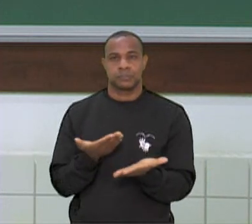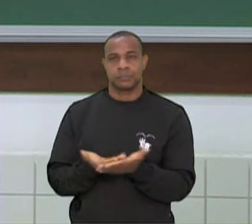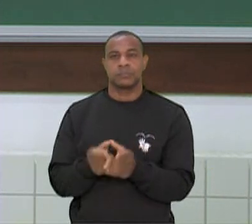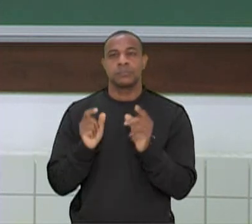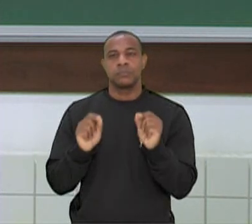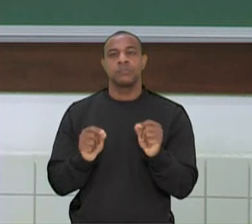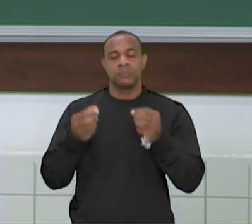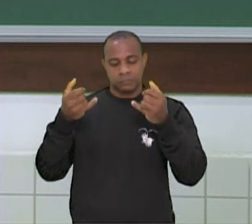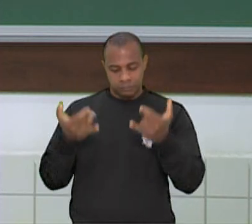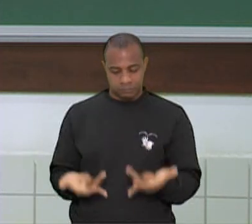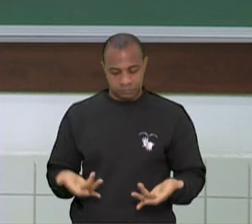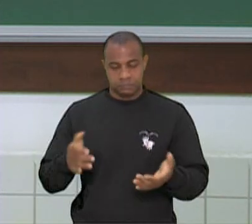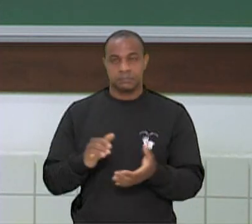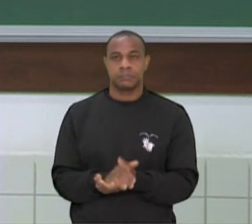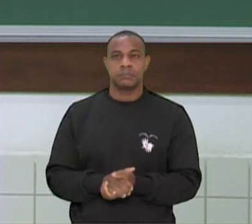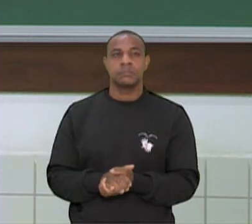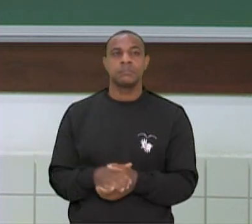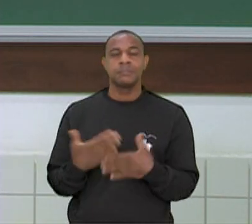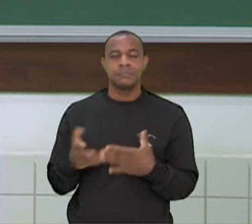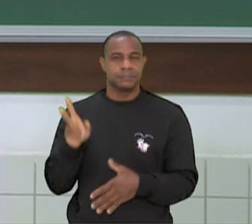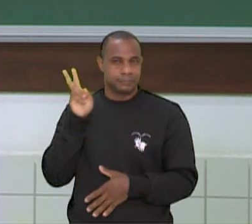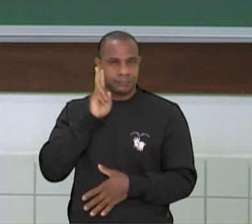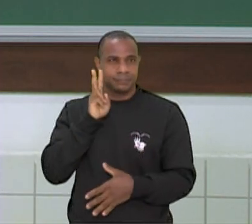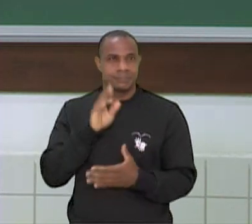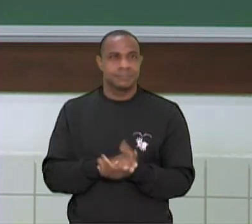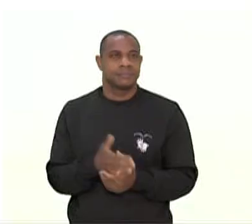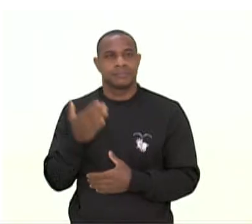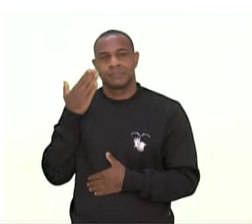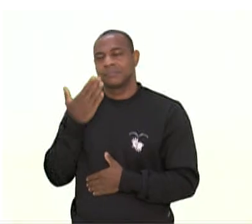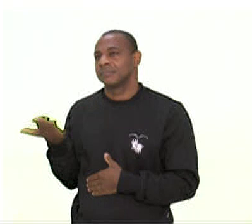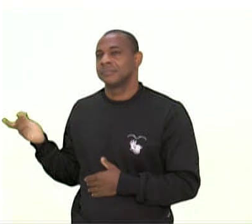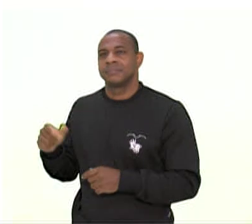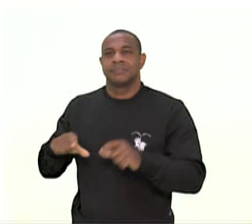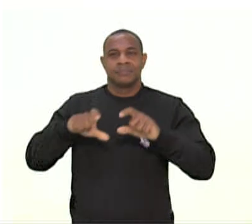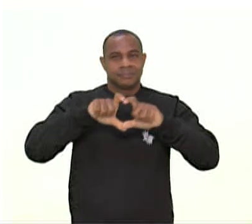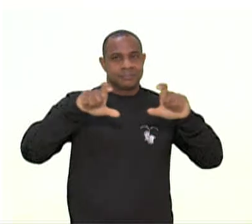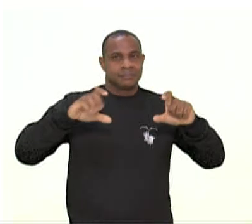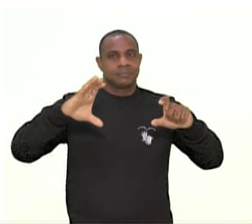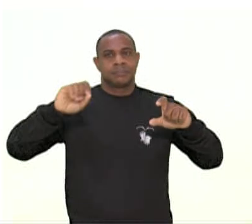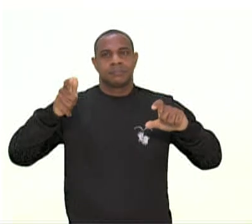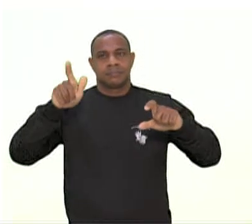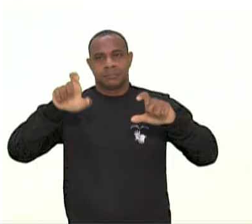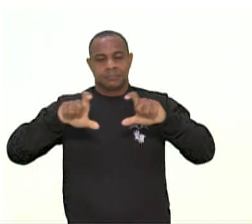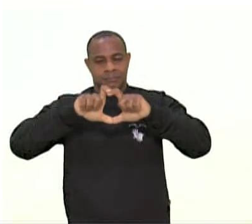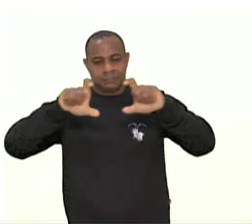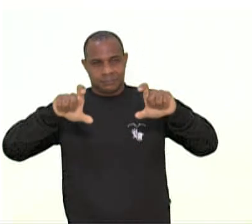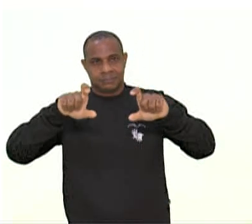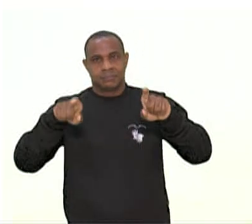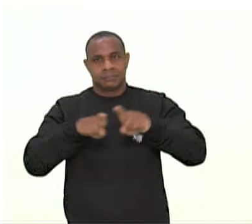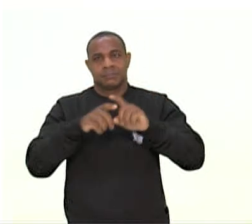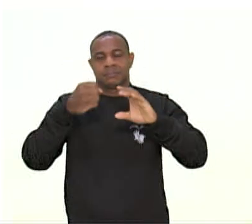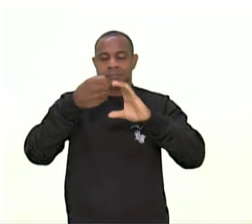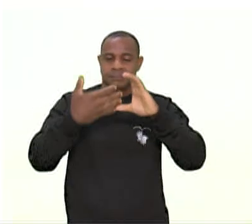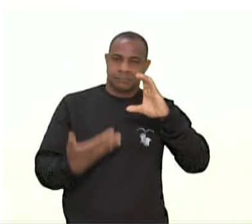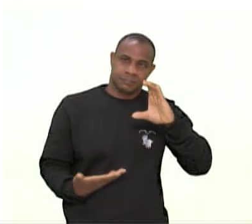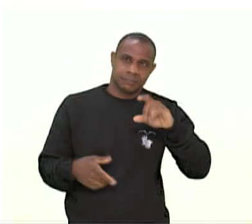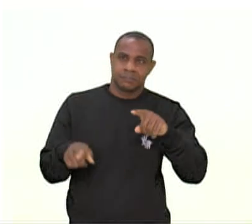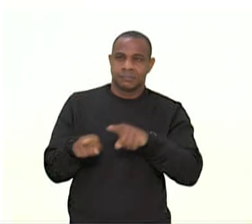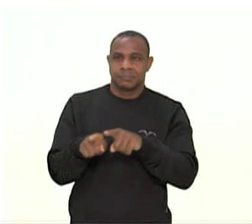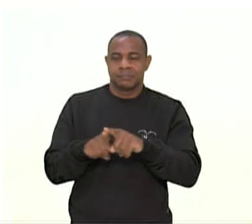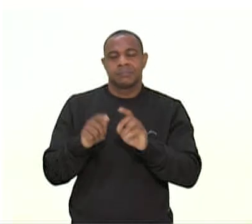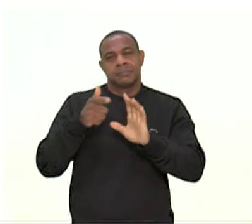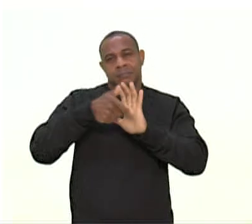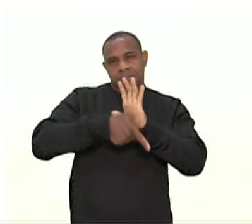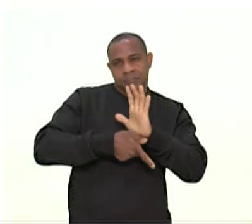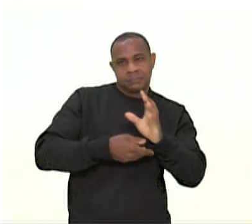de hoje? Ah, tá lembrado? Nós vimos aí um pouquinho mais sobre charge, vimos as características da composição do